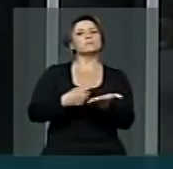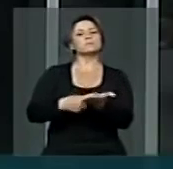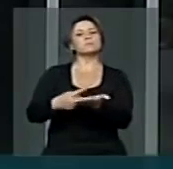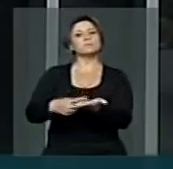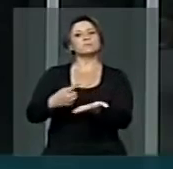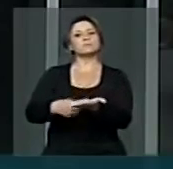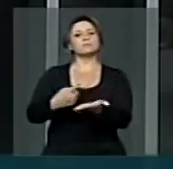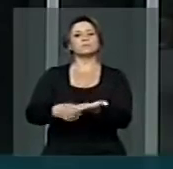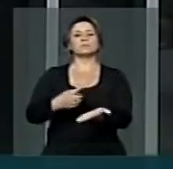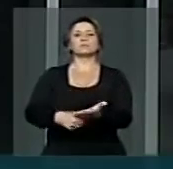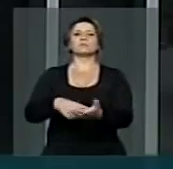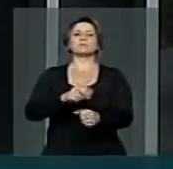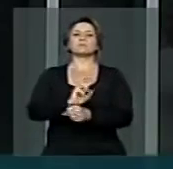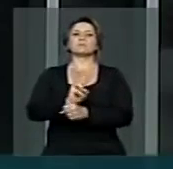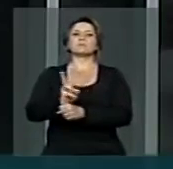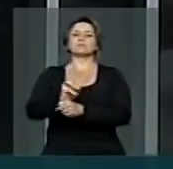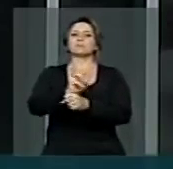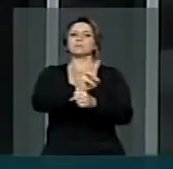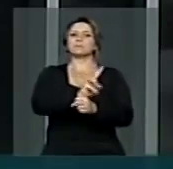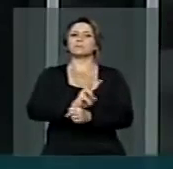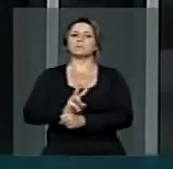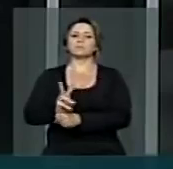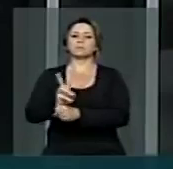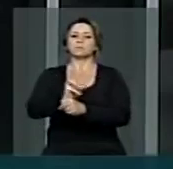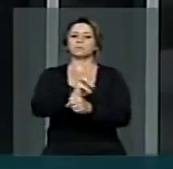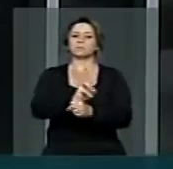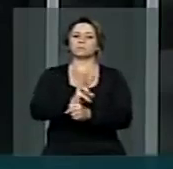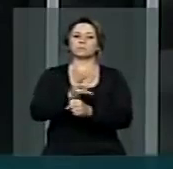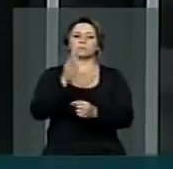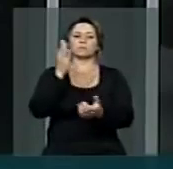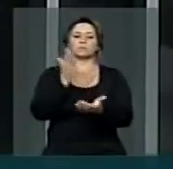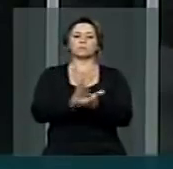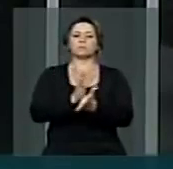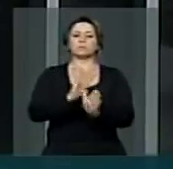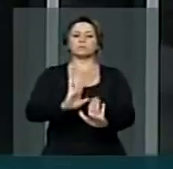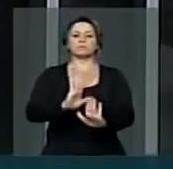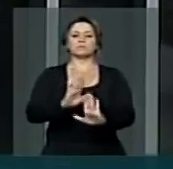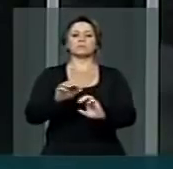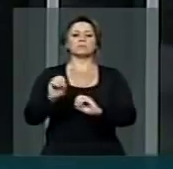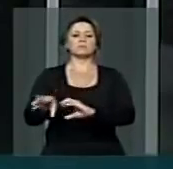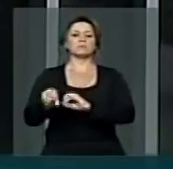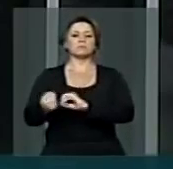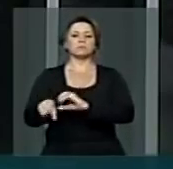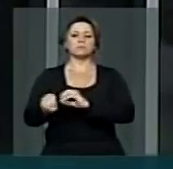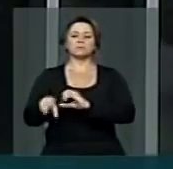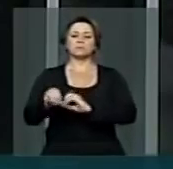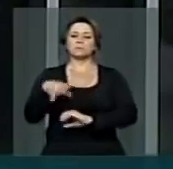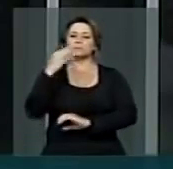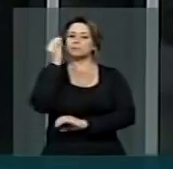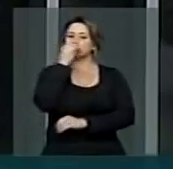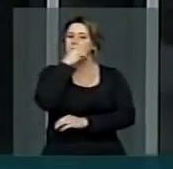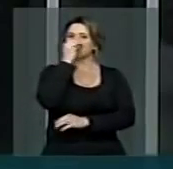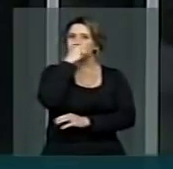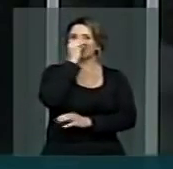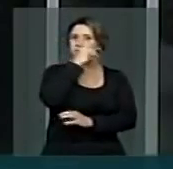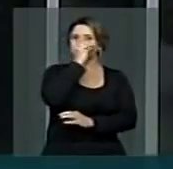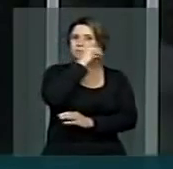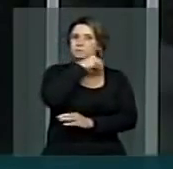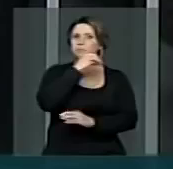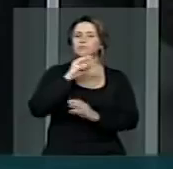para a fiscalização e o combate ao mau ensino na rede privada do ensino